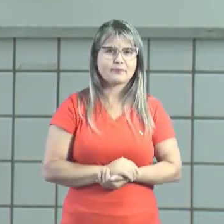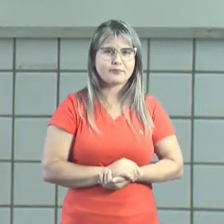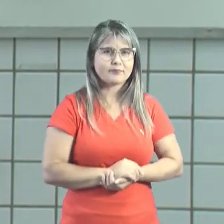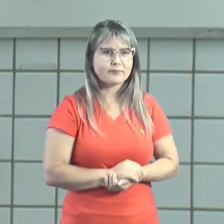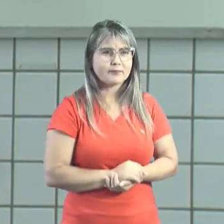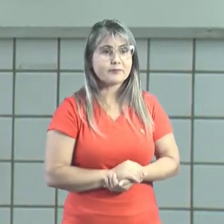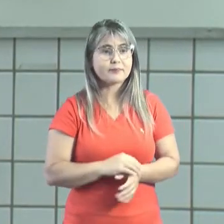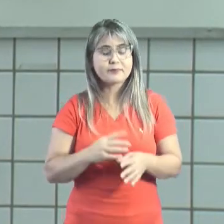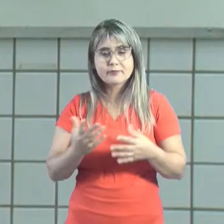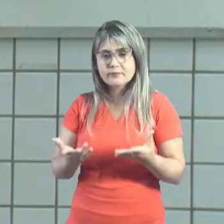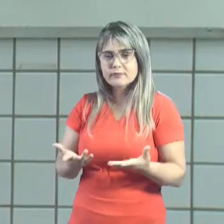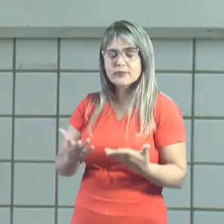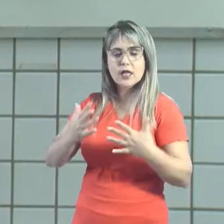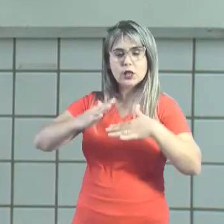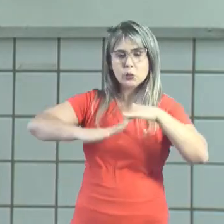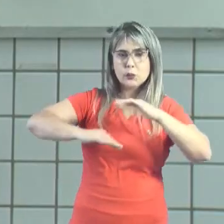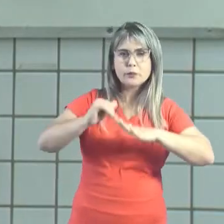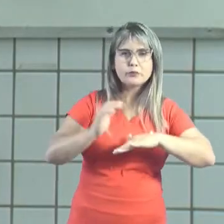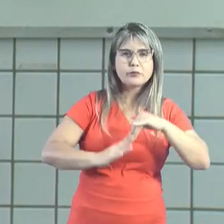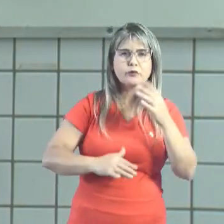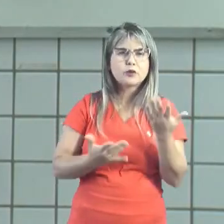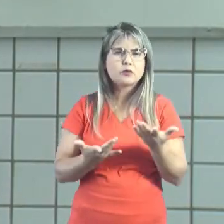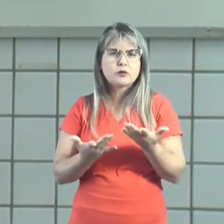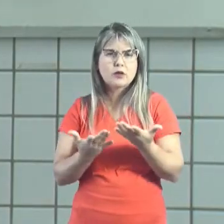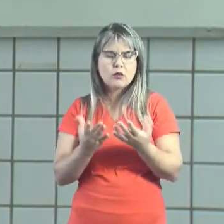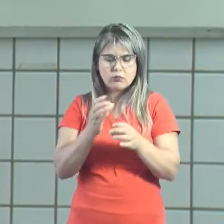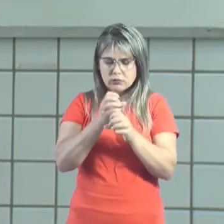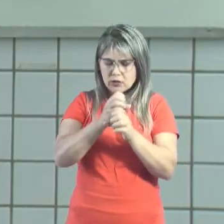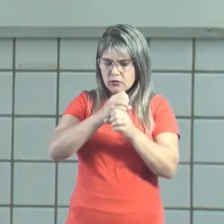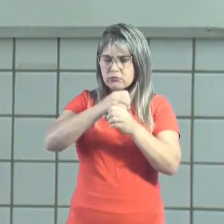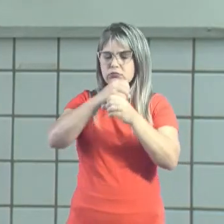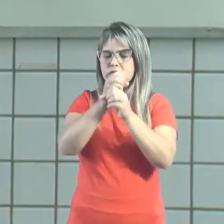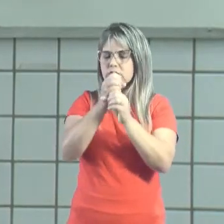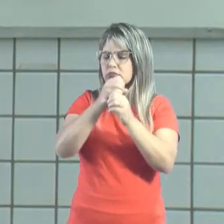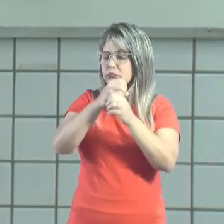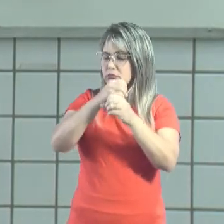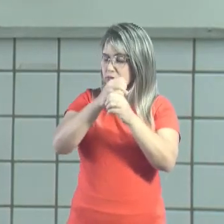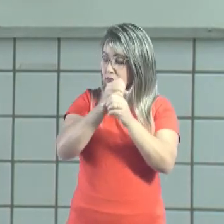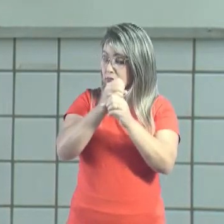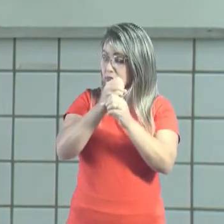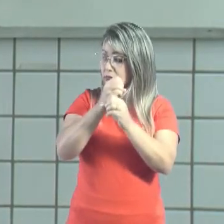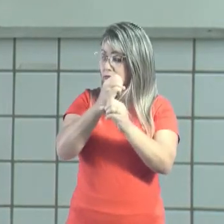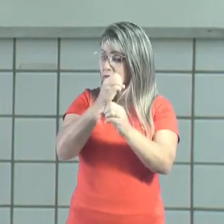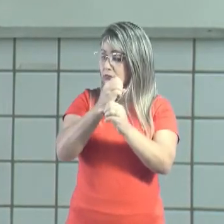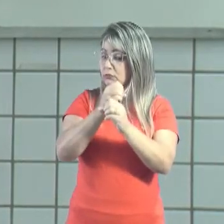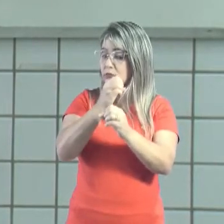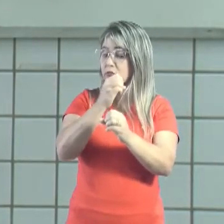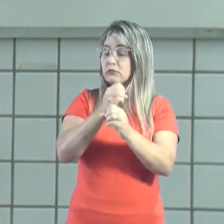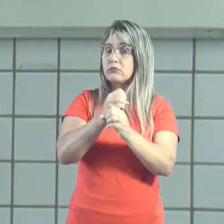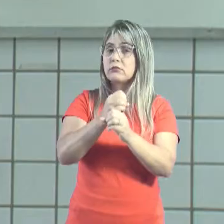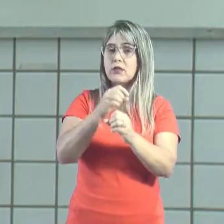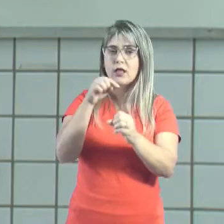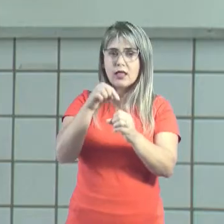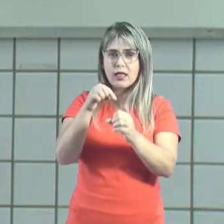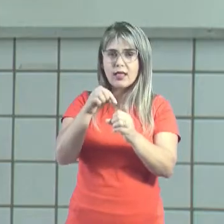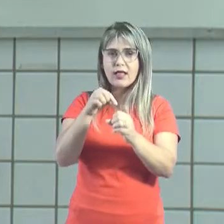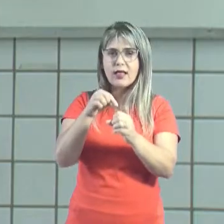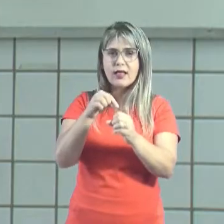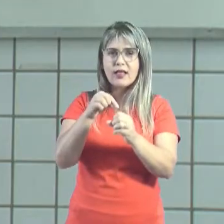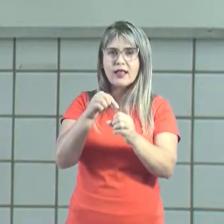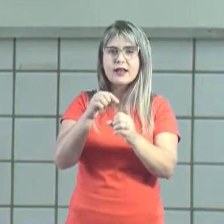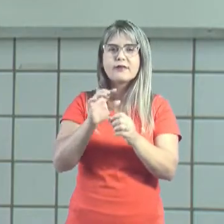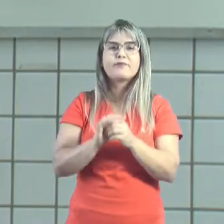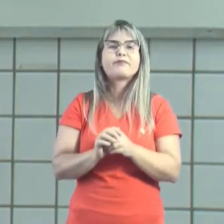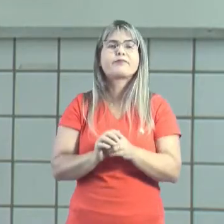profissional que trabalha no laboratório, ele coloca o seu sangue em um equipamento chamado de